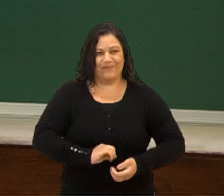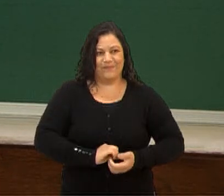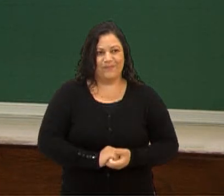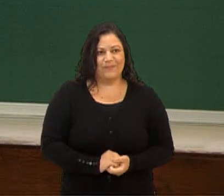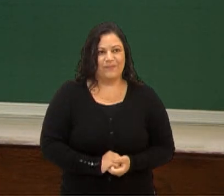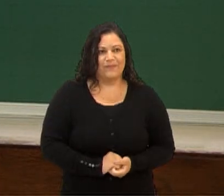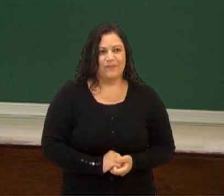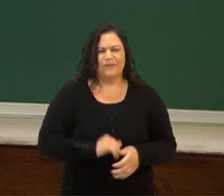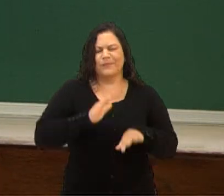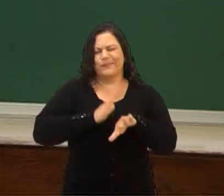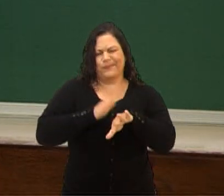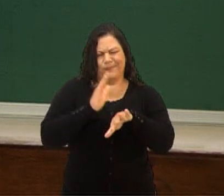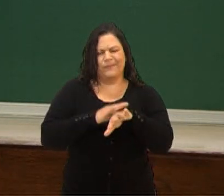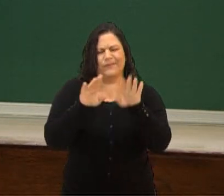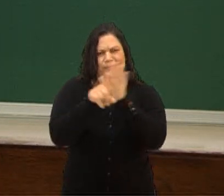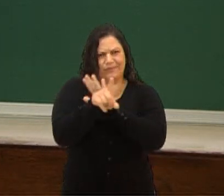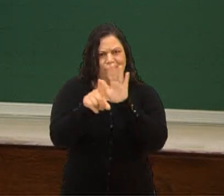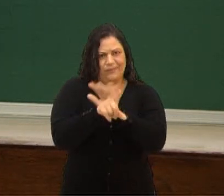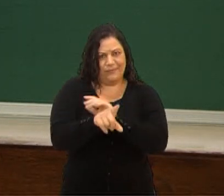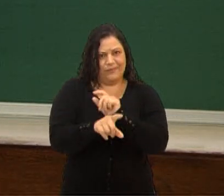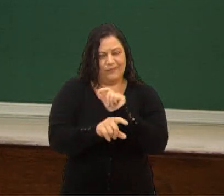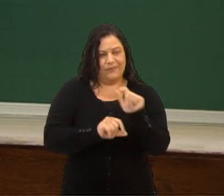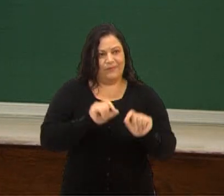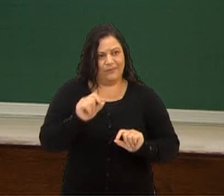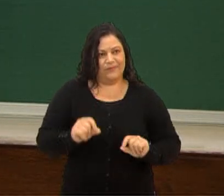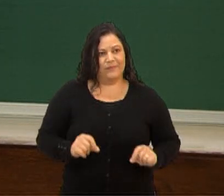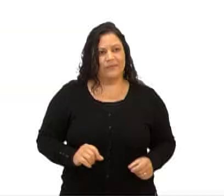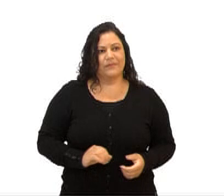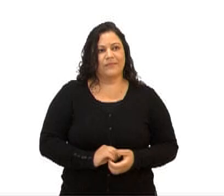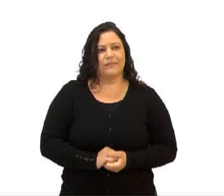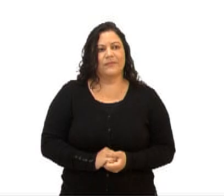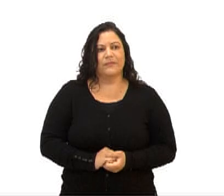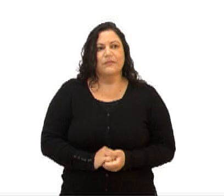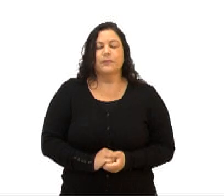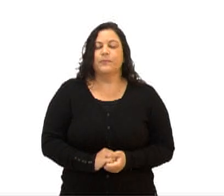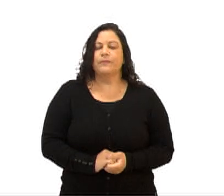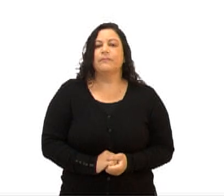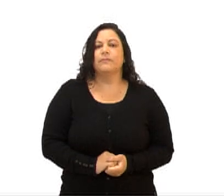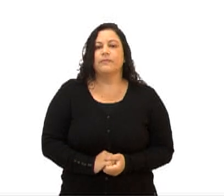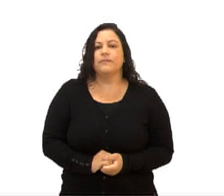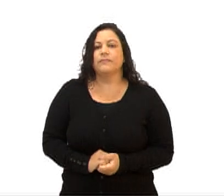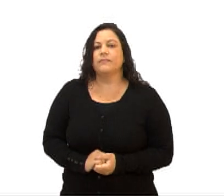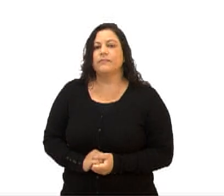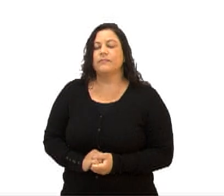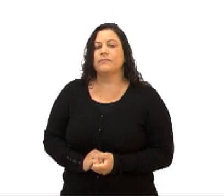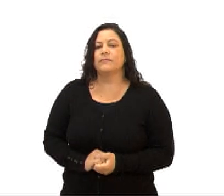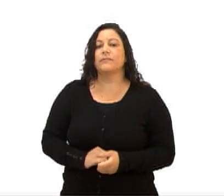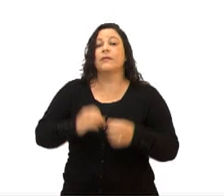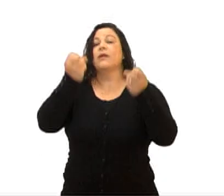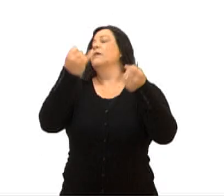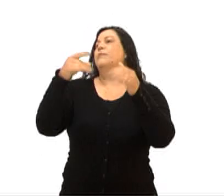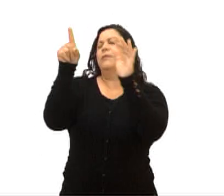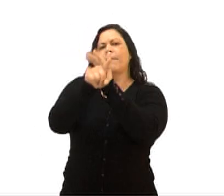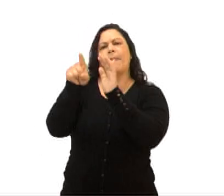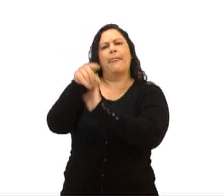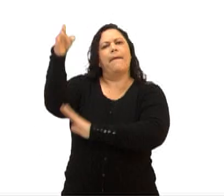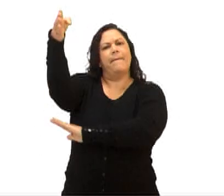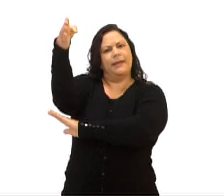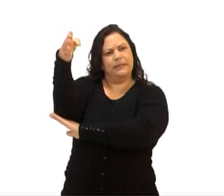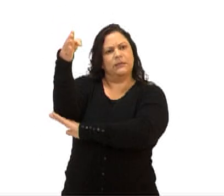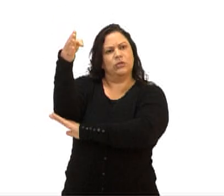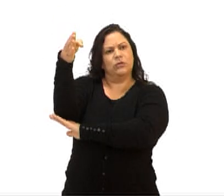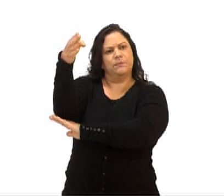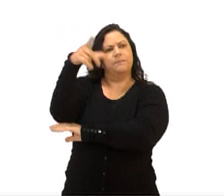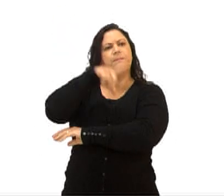Mais uma questão para a gente aqui, gente. Uma rede hoteleira dispõe de cabanas simples na ilha de Gotland,